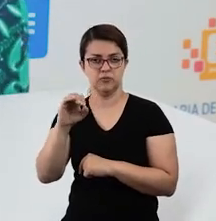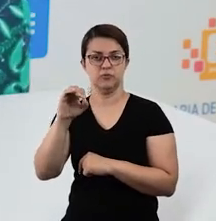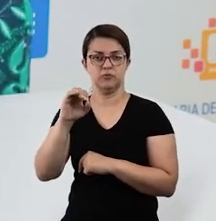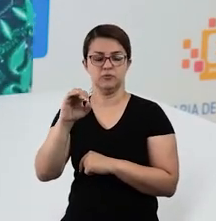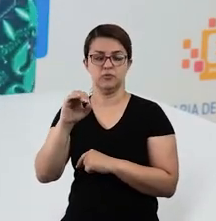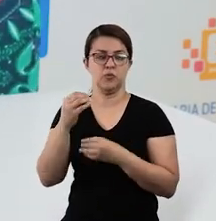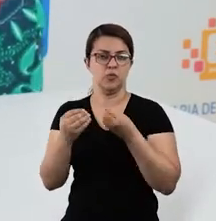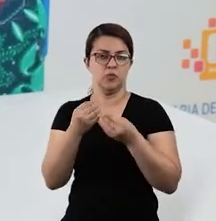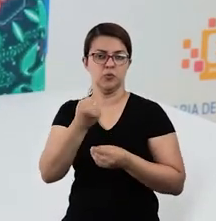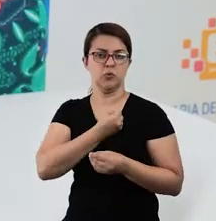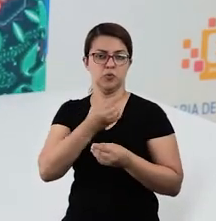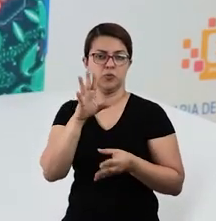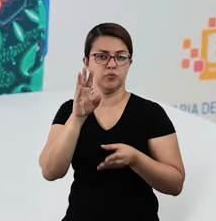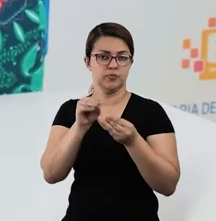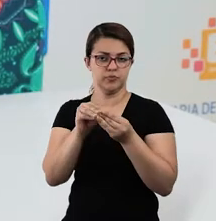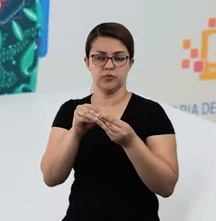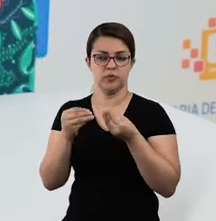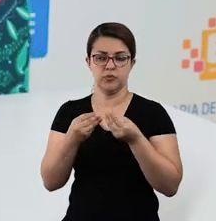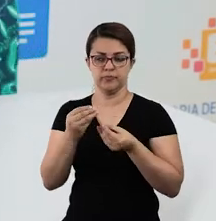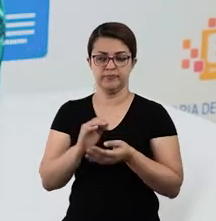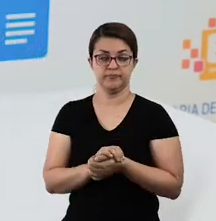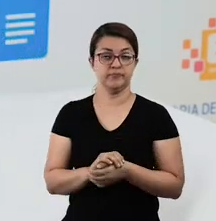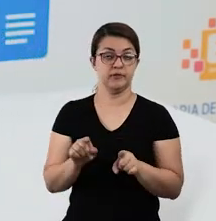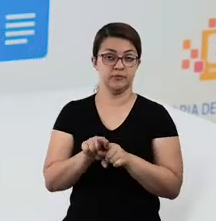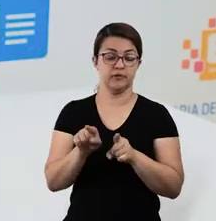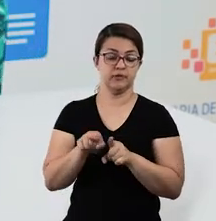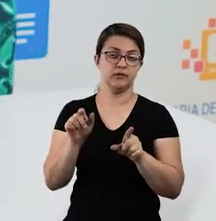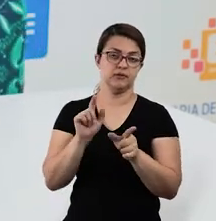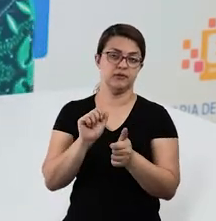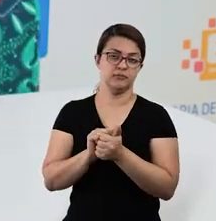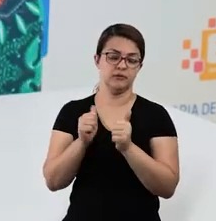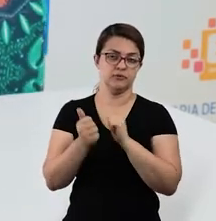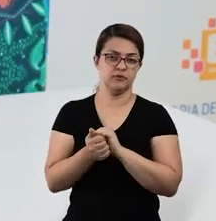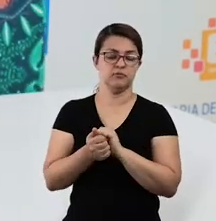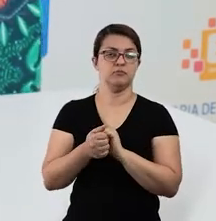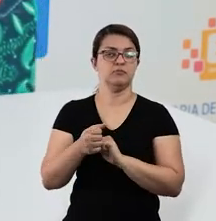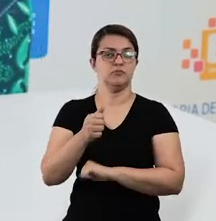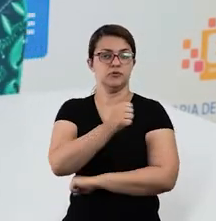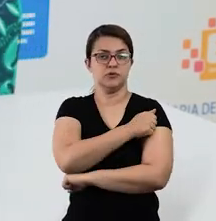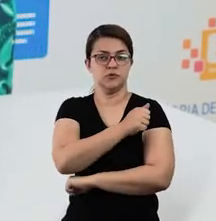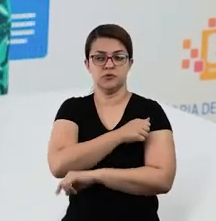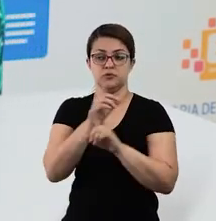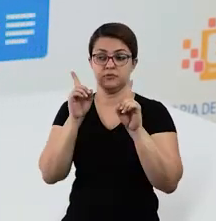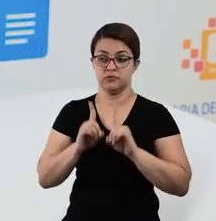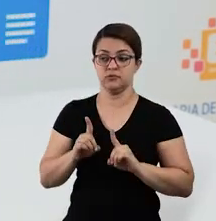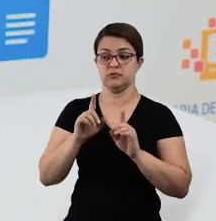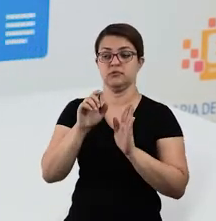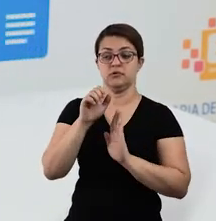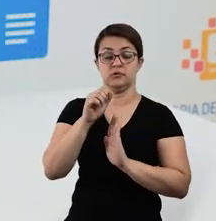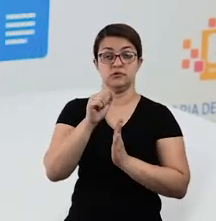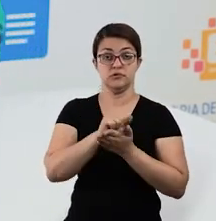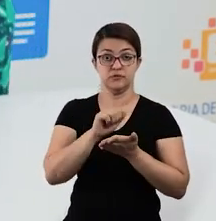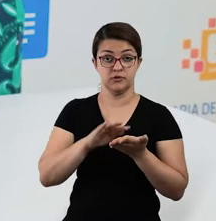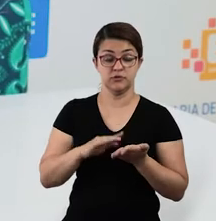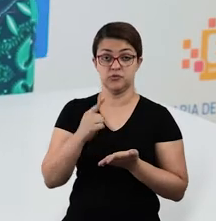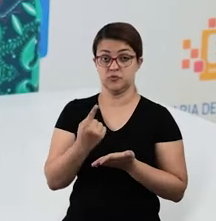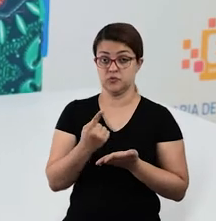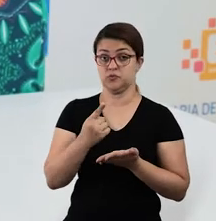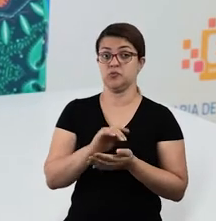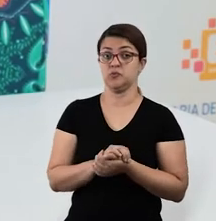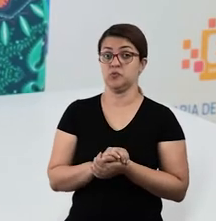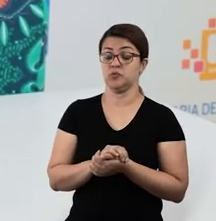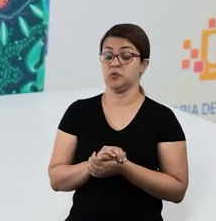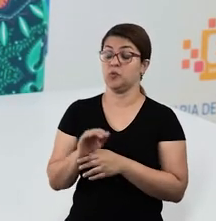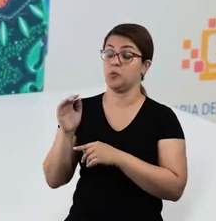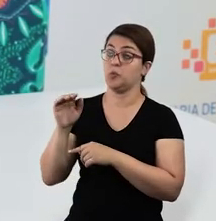Tem adaptação também para alunos com deficiência, tá? Na atividade 1, o adulto deve ajudar a